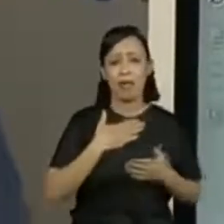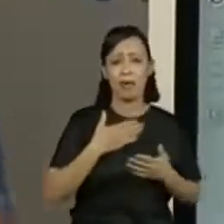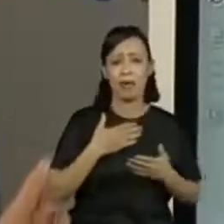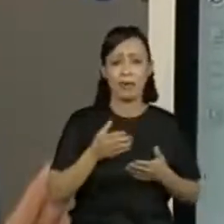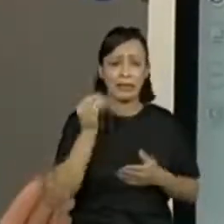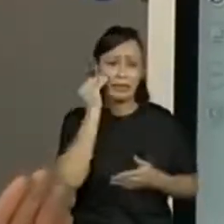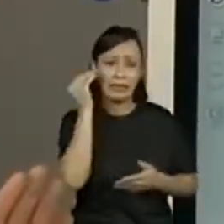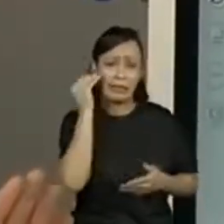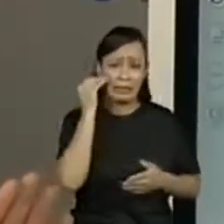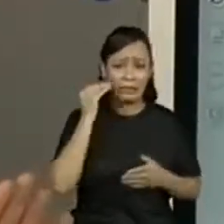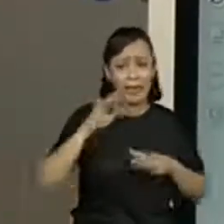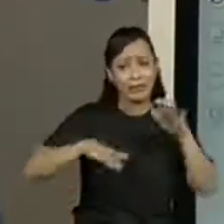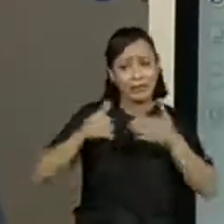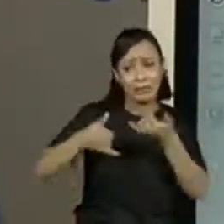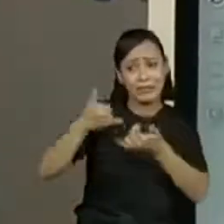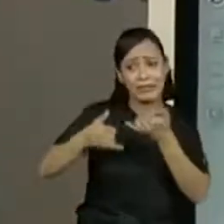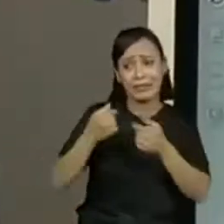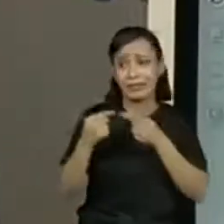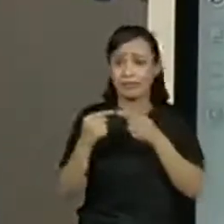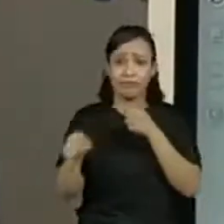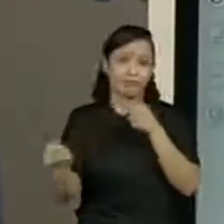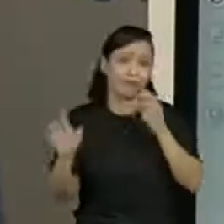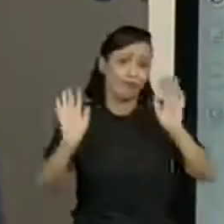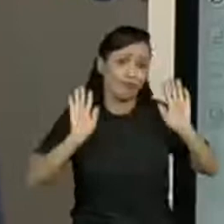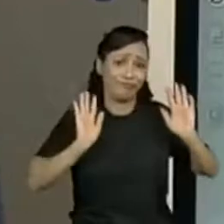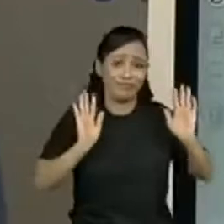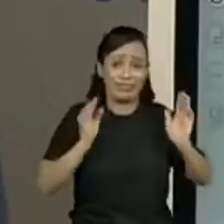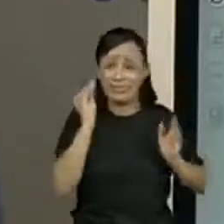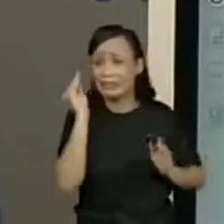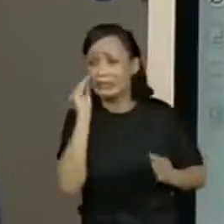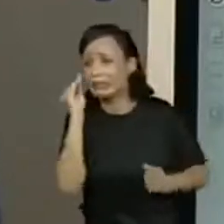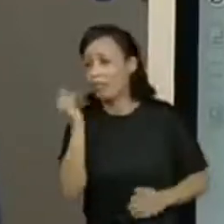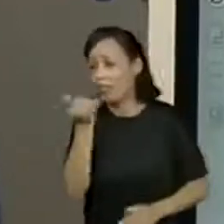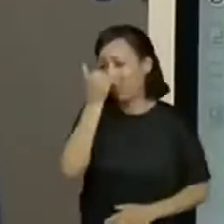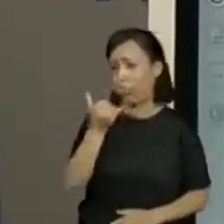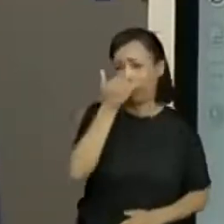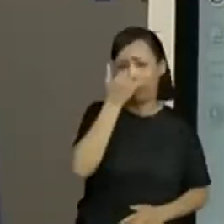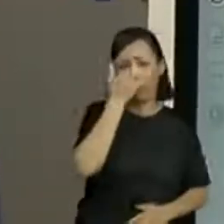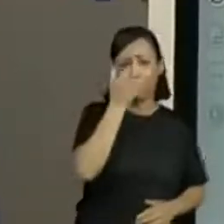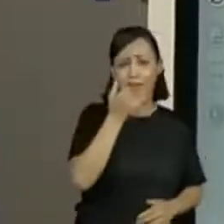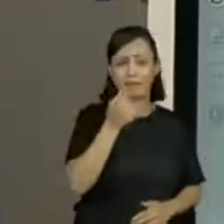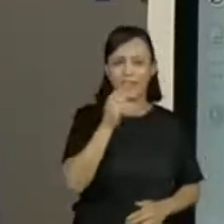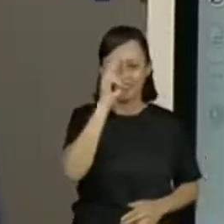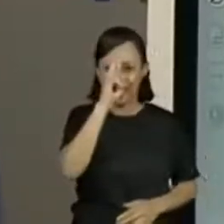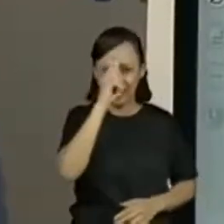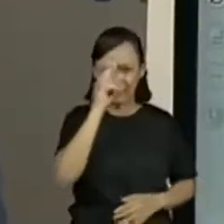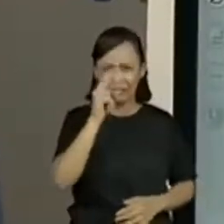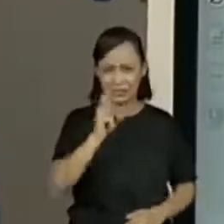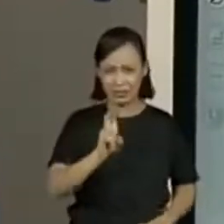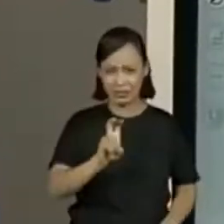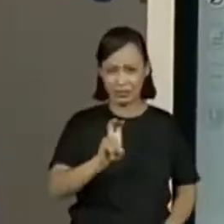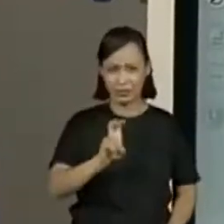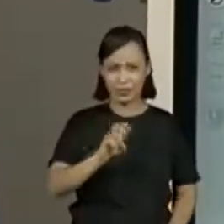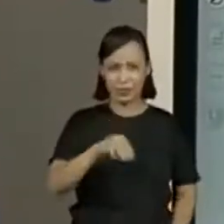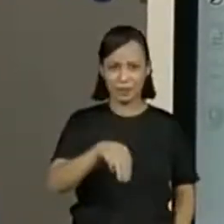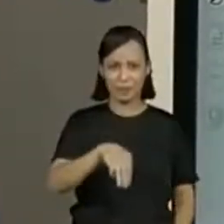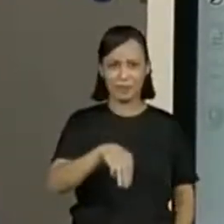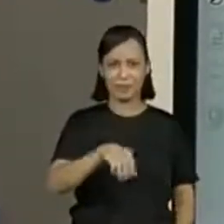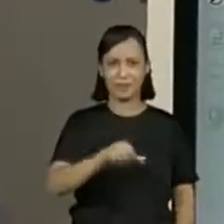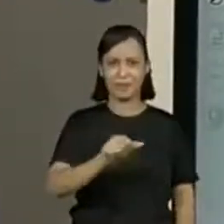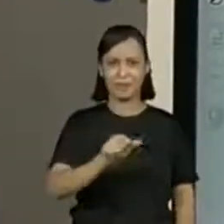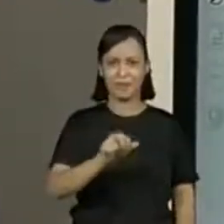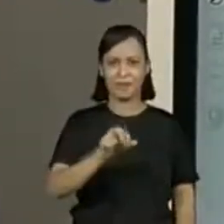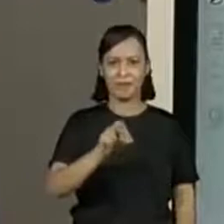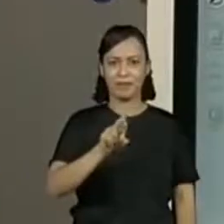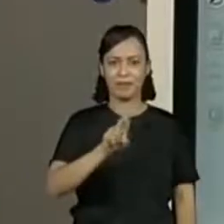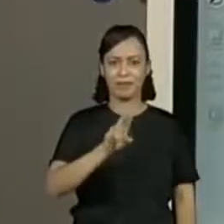Mas eu tento eu não desisto cinco Maria lembra que a gente joga lá as cinco pedrinhas ou cinco saquinhos e pega vai